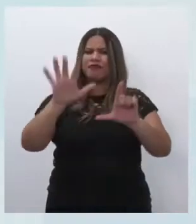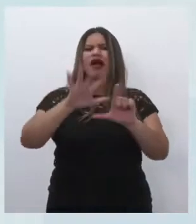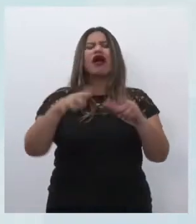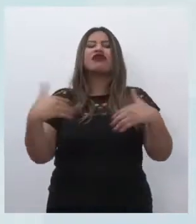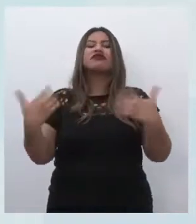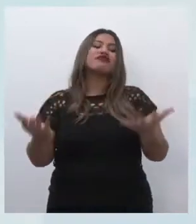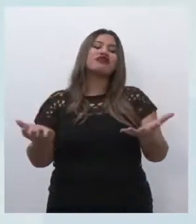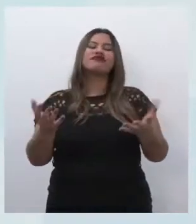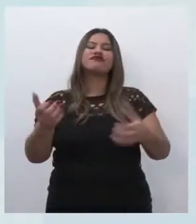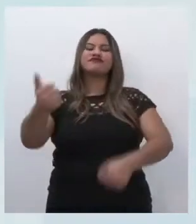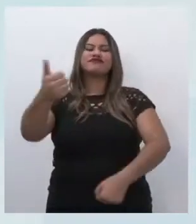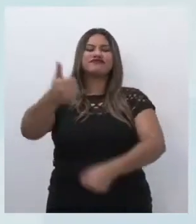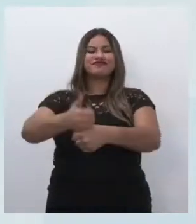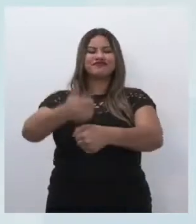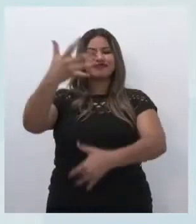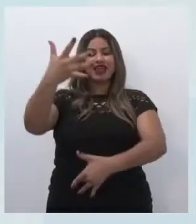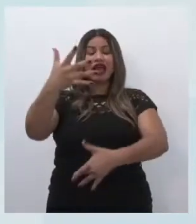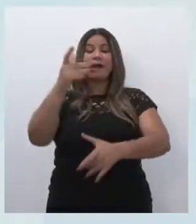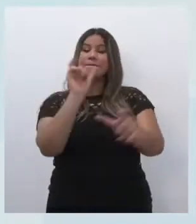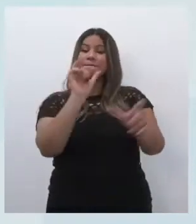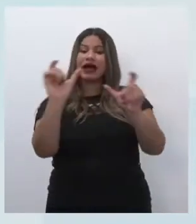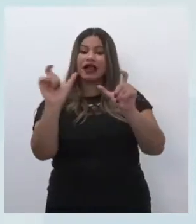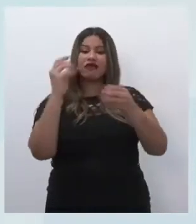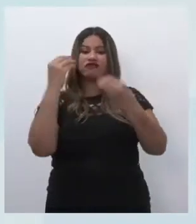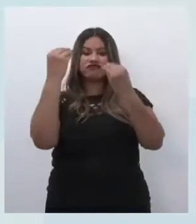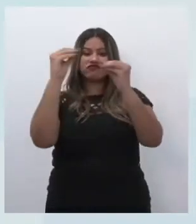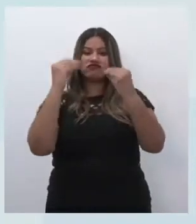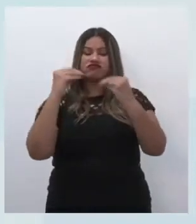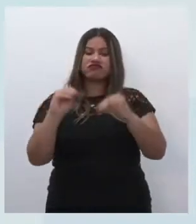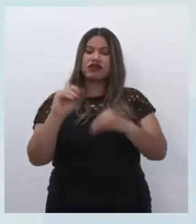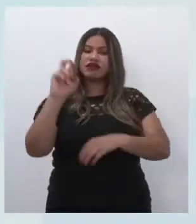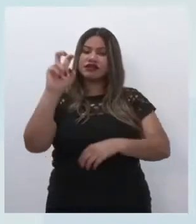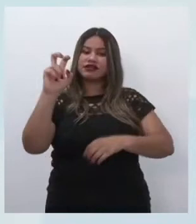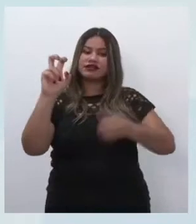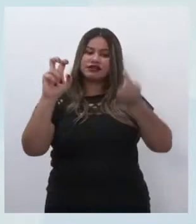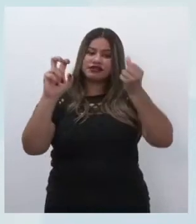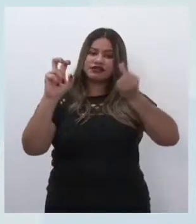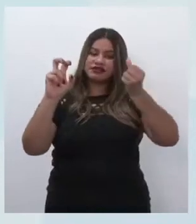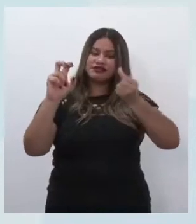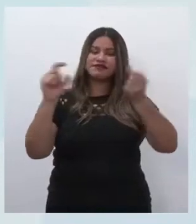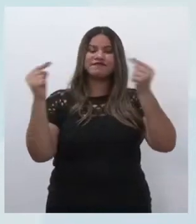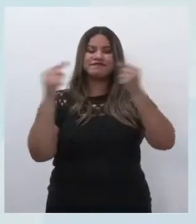a gente a quinta e a sexta palavra. O que vocês pensaram sobre ela?